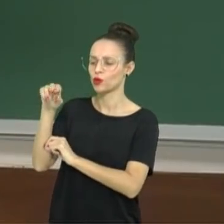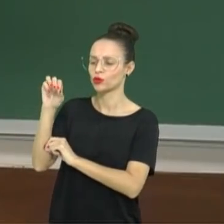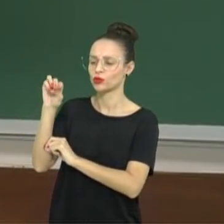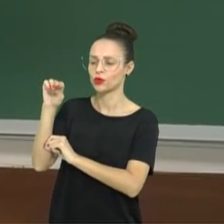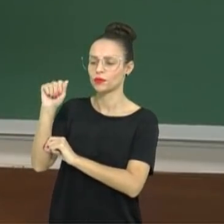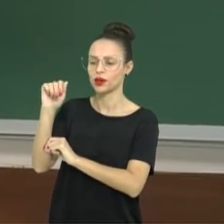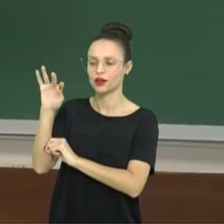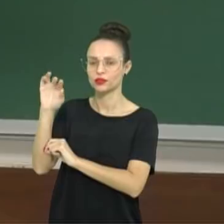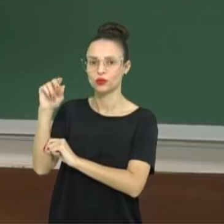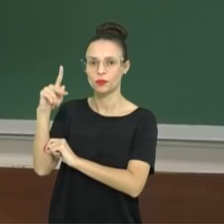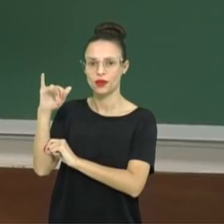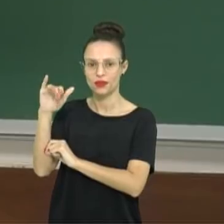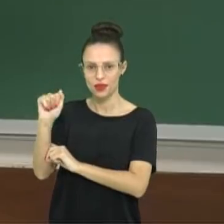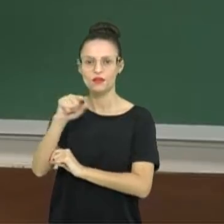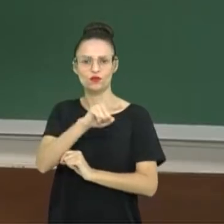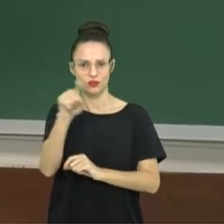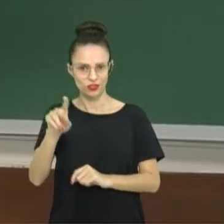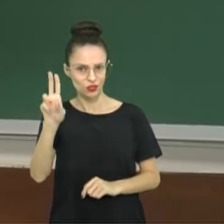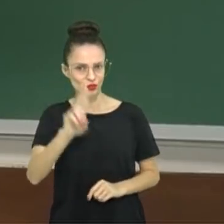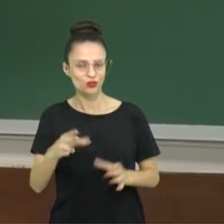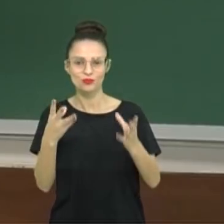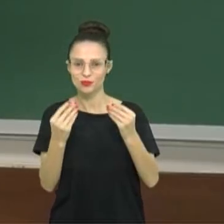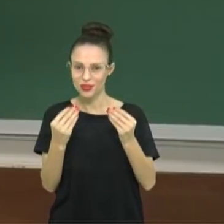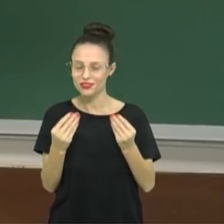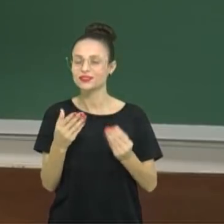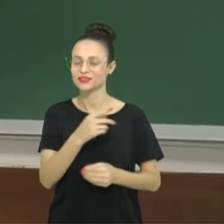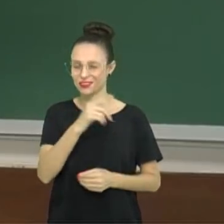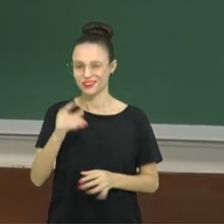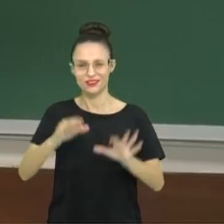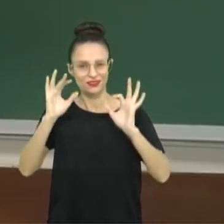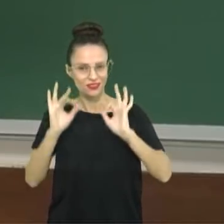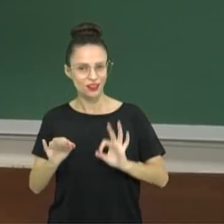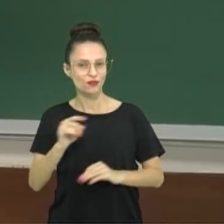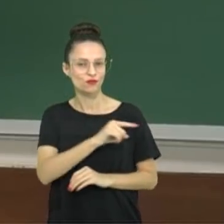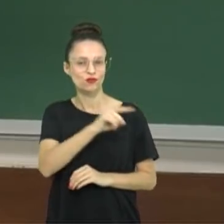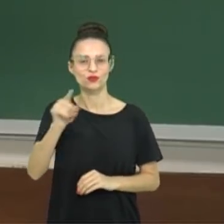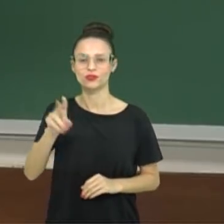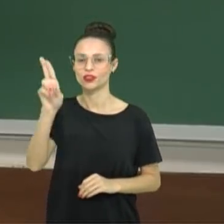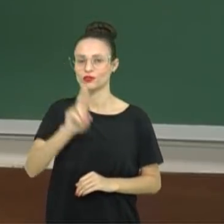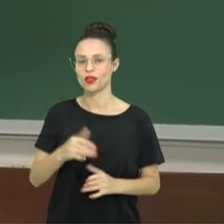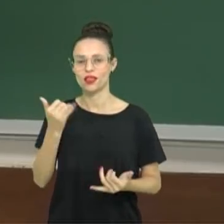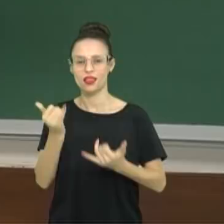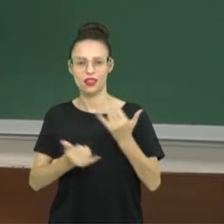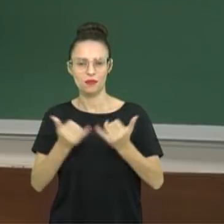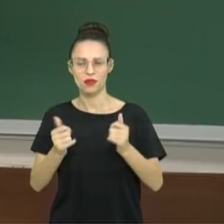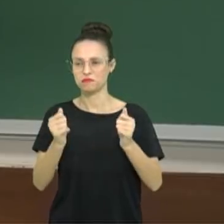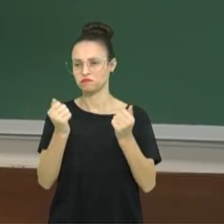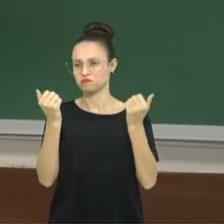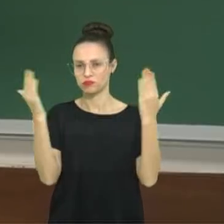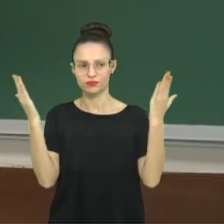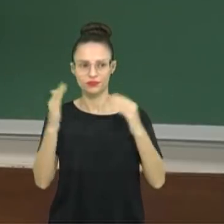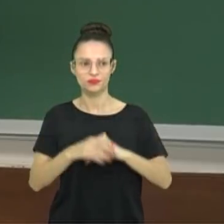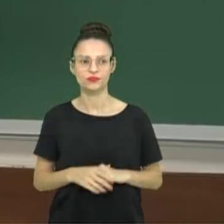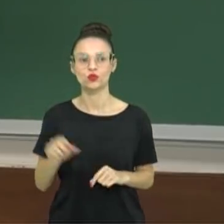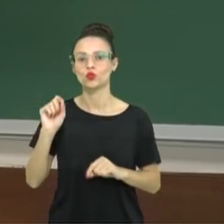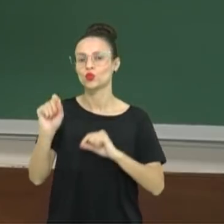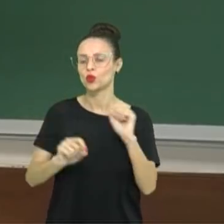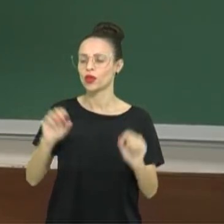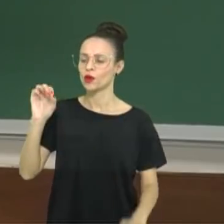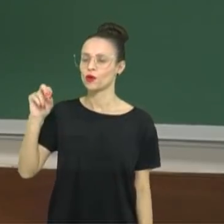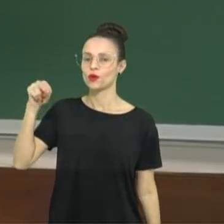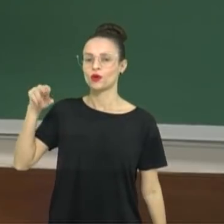usa e muito. Se não nos seus textos, tenho certeza, né, nas brincadeiras por aí. O que é